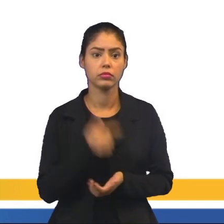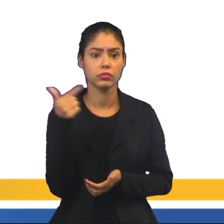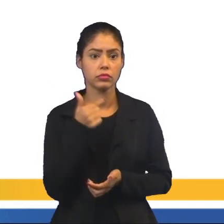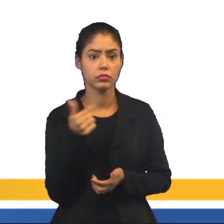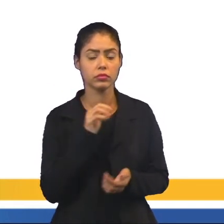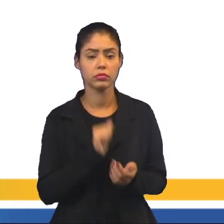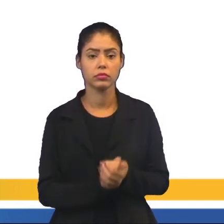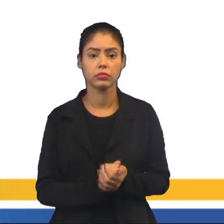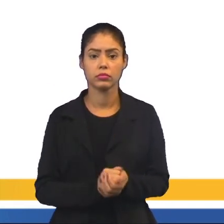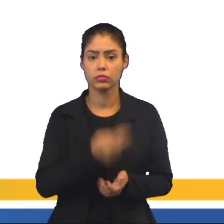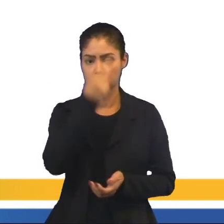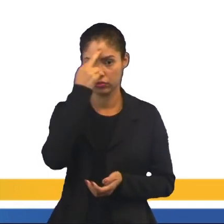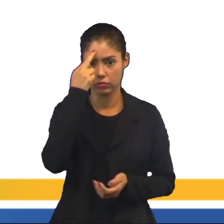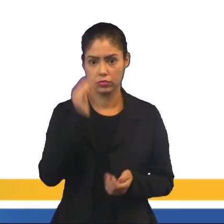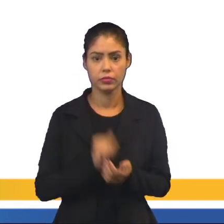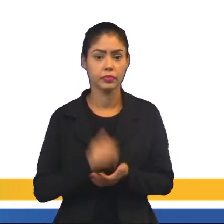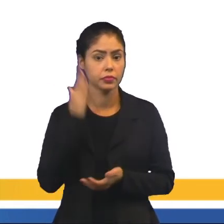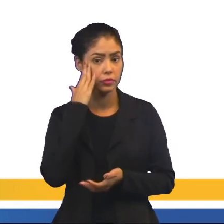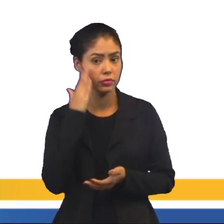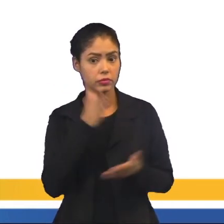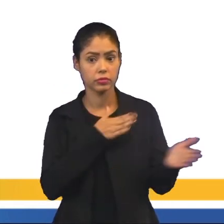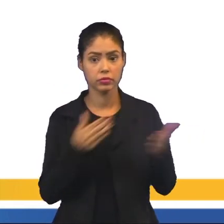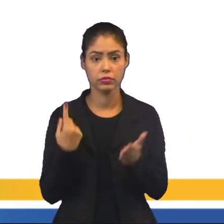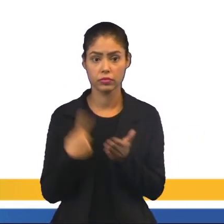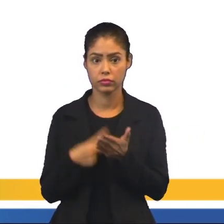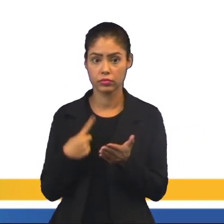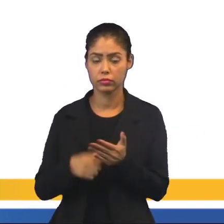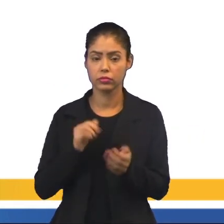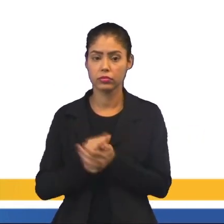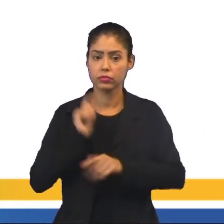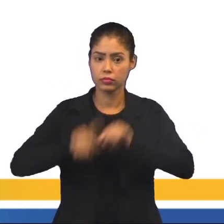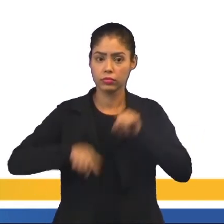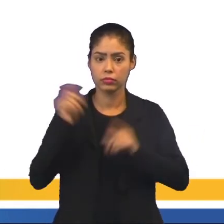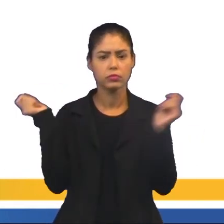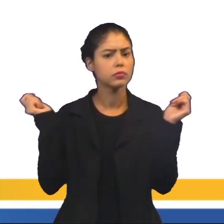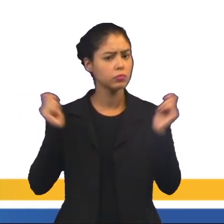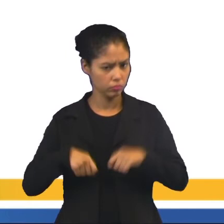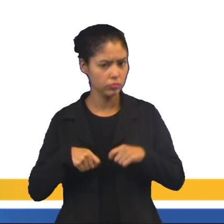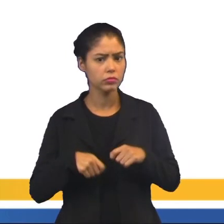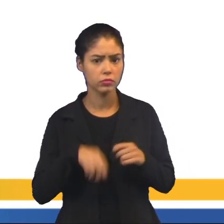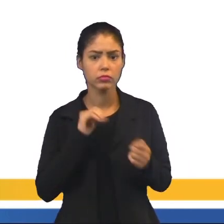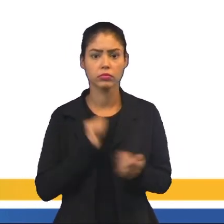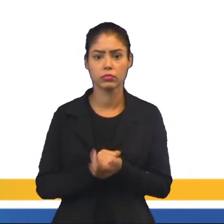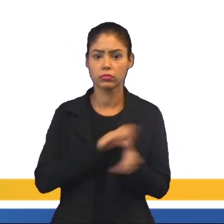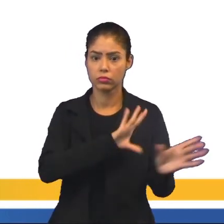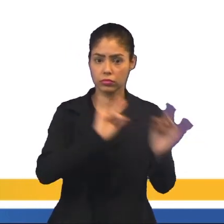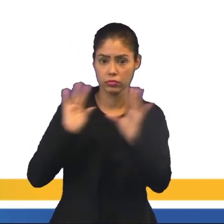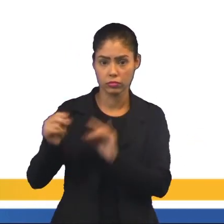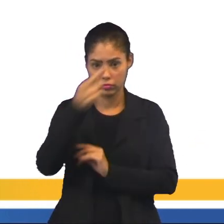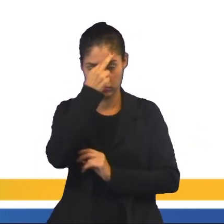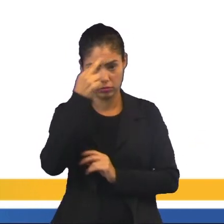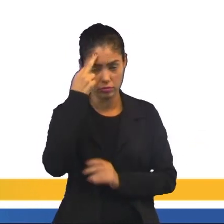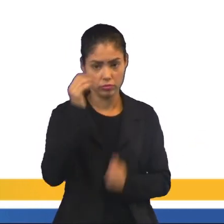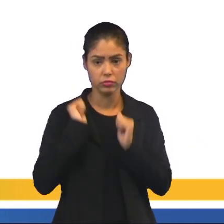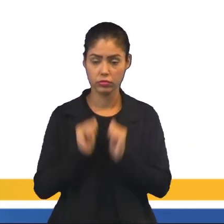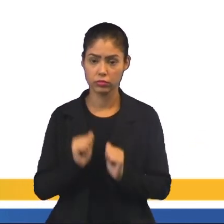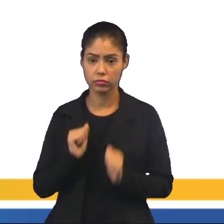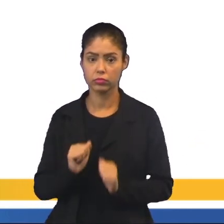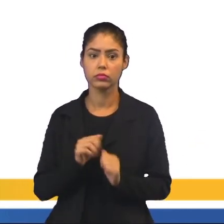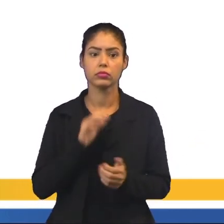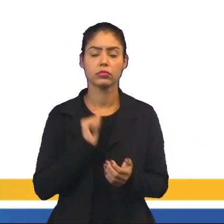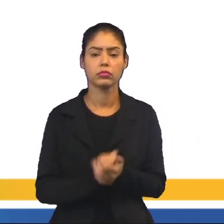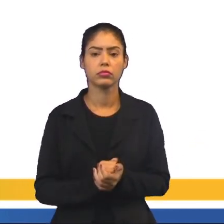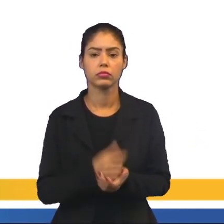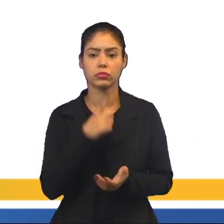segundo Marx, a história deve ser compreendida a partir das condições materiais que possibilitaram que cada momento